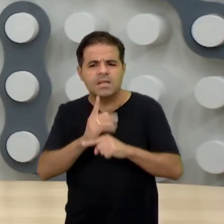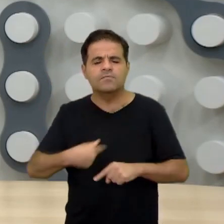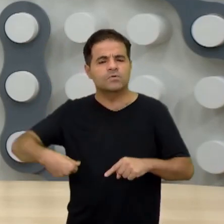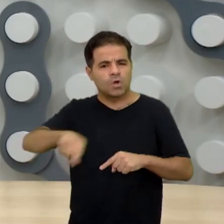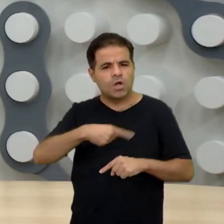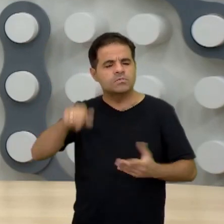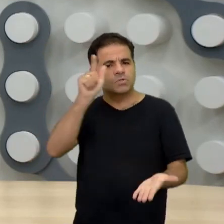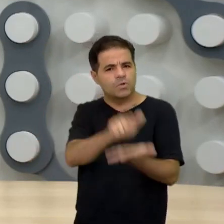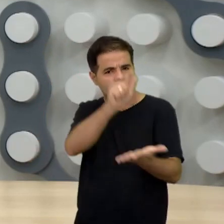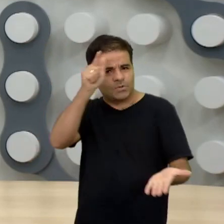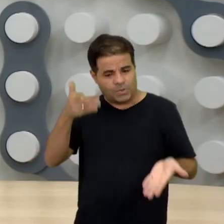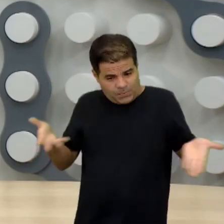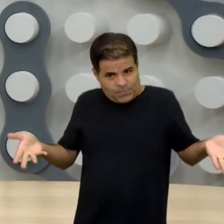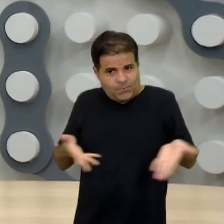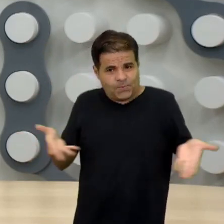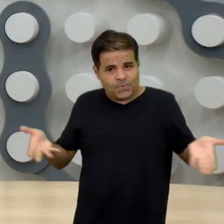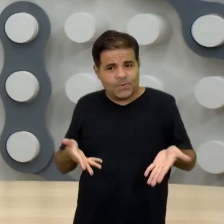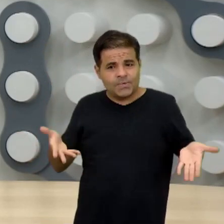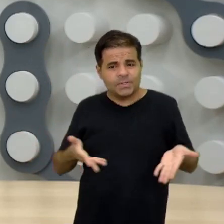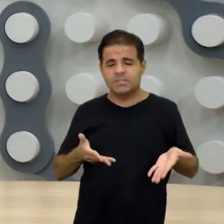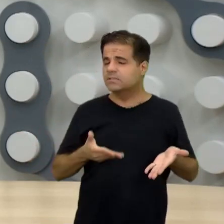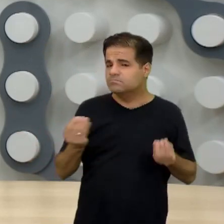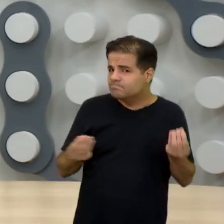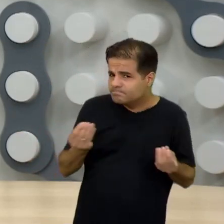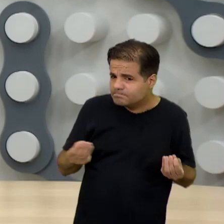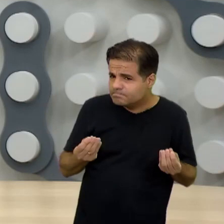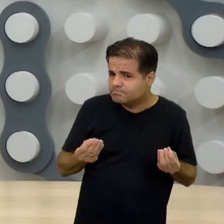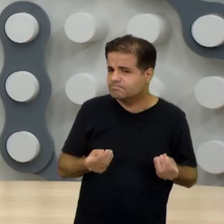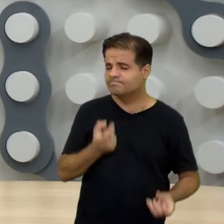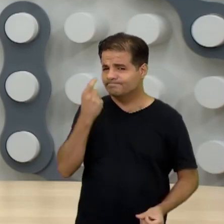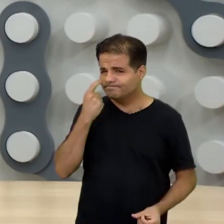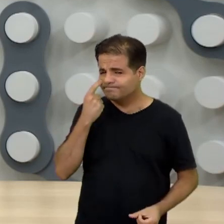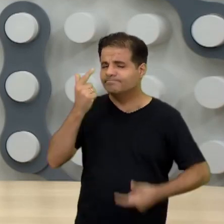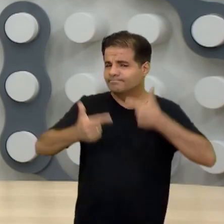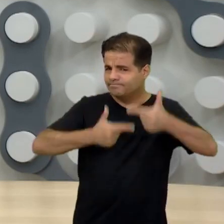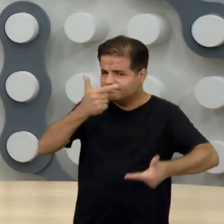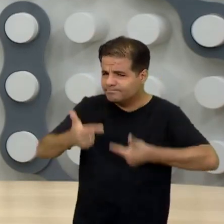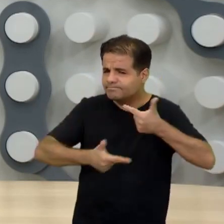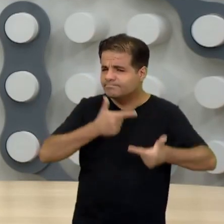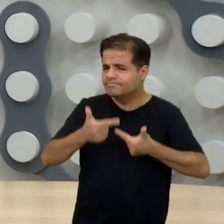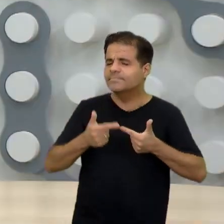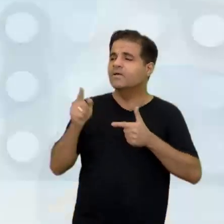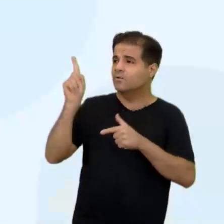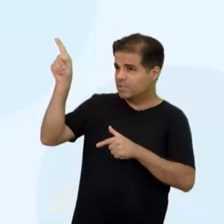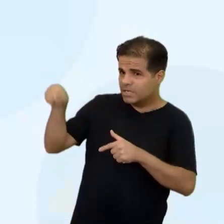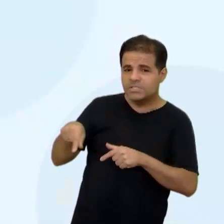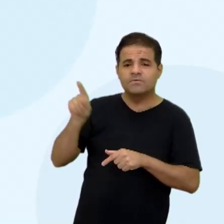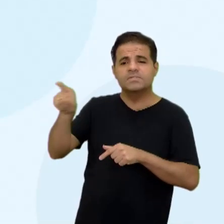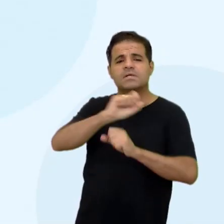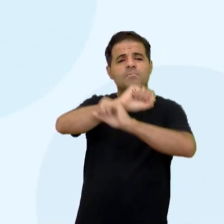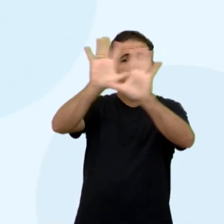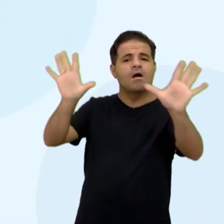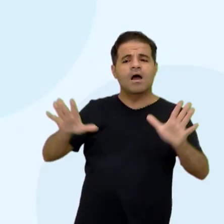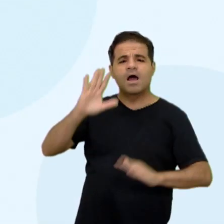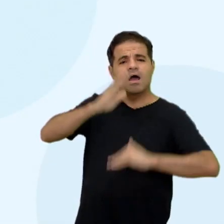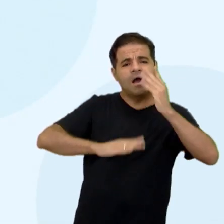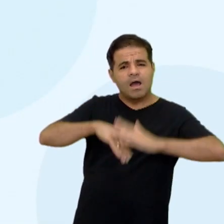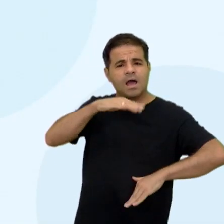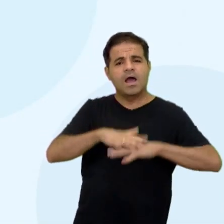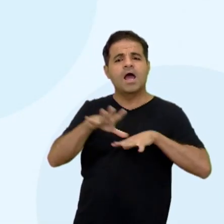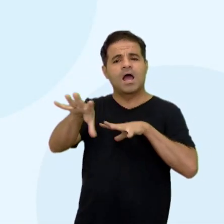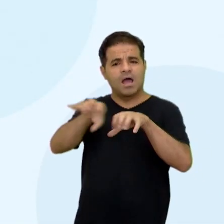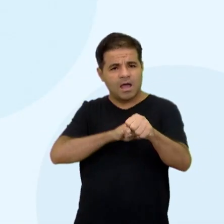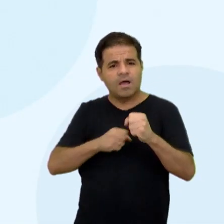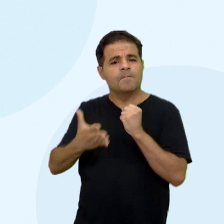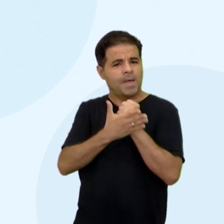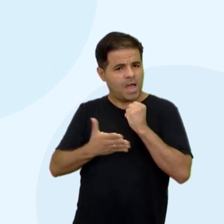o jornalismo atual, né? Então, vamos lá, vamos ver o que a gente vai trabalhar nessa aula. Aí eu deixo para vocês na tela as habilidades da formação